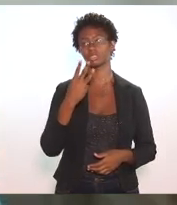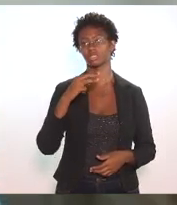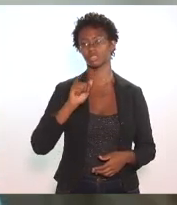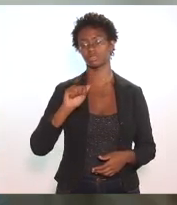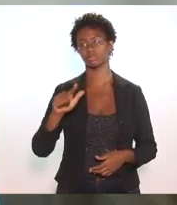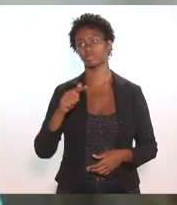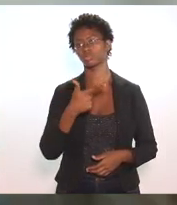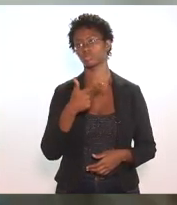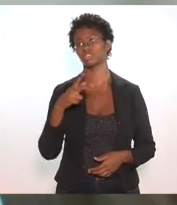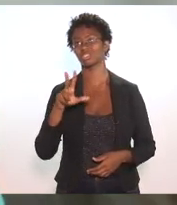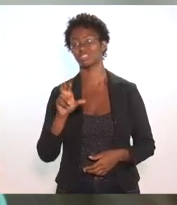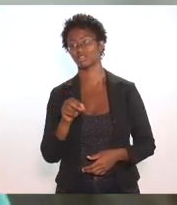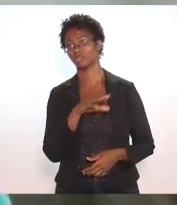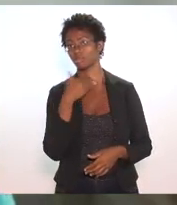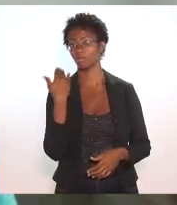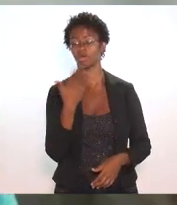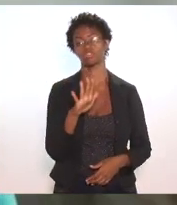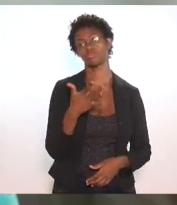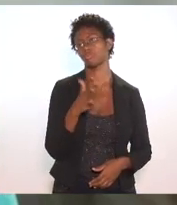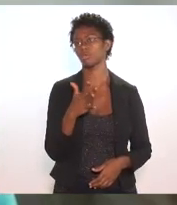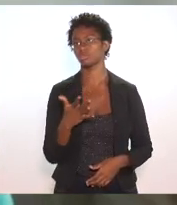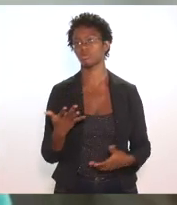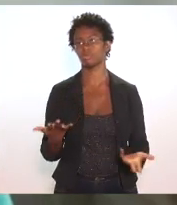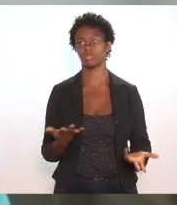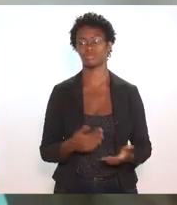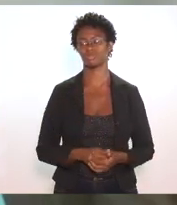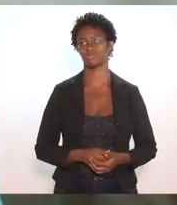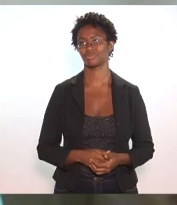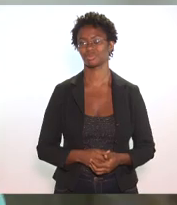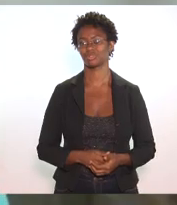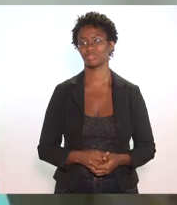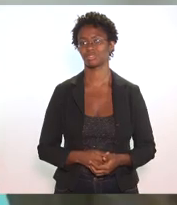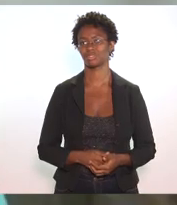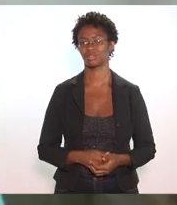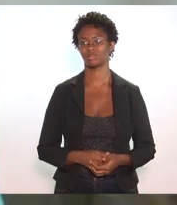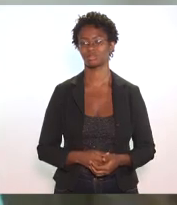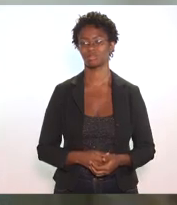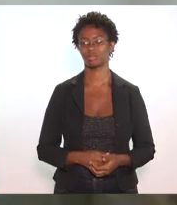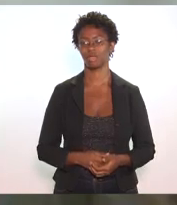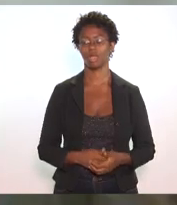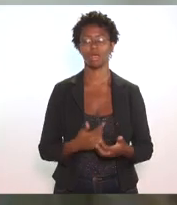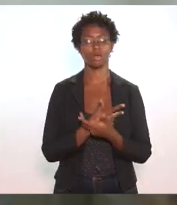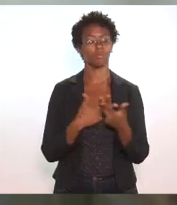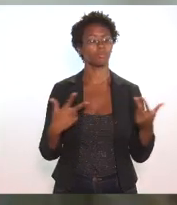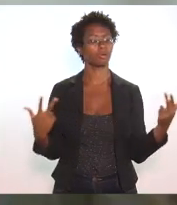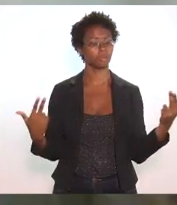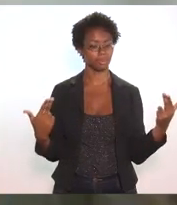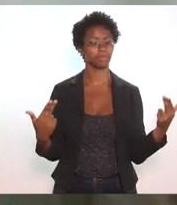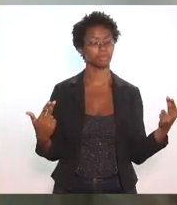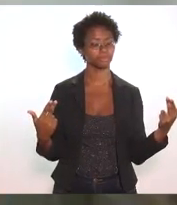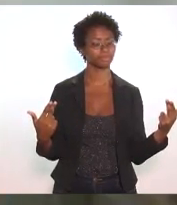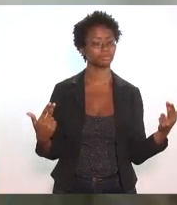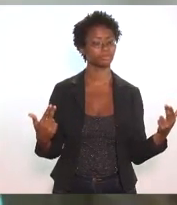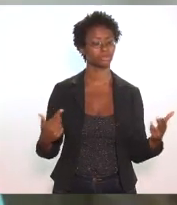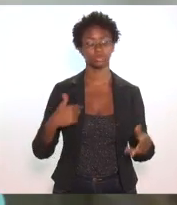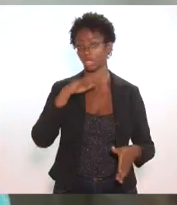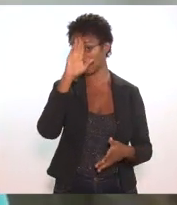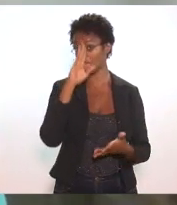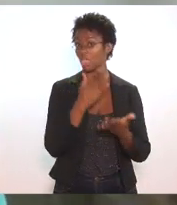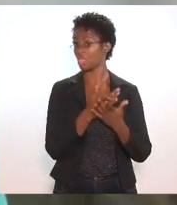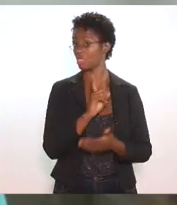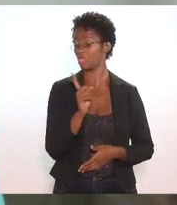aproximadamente. 3.250 mortos. É um negócio assim da gente... Não acredita. E